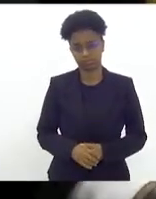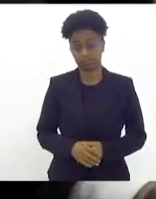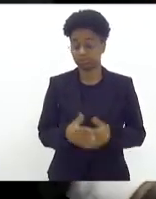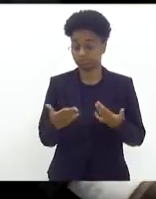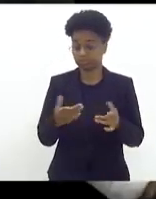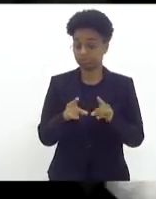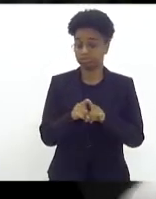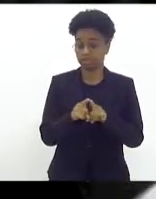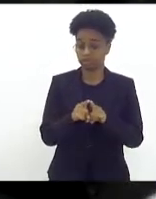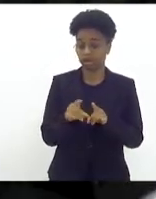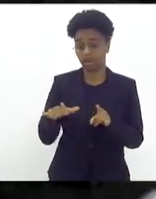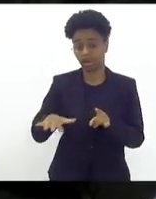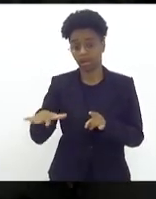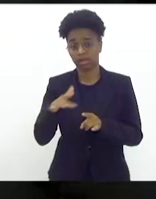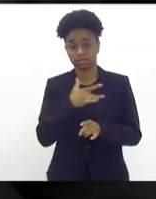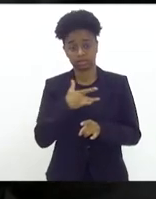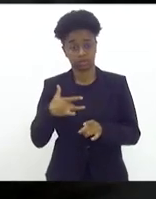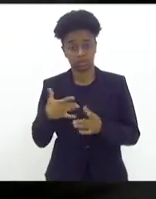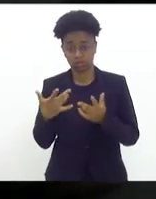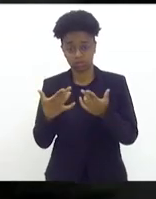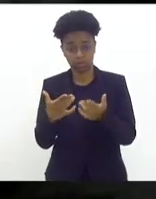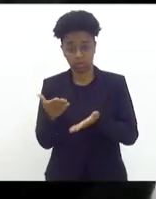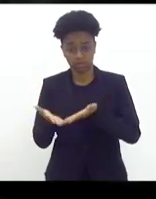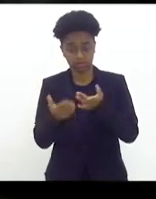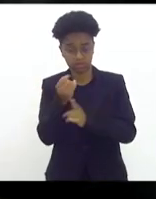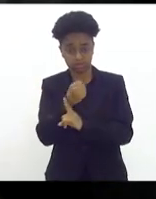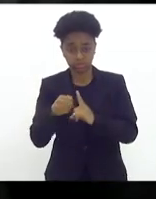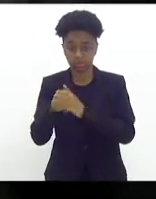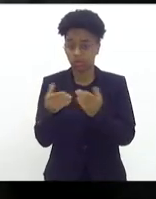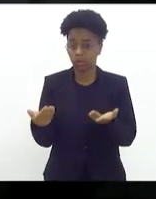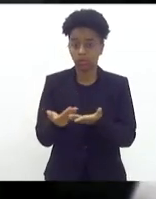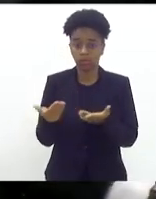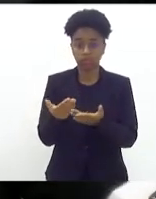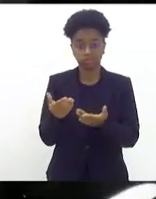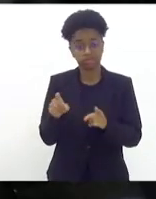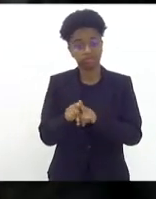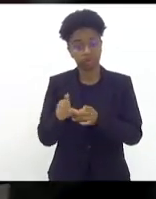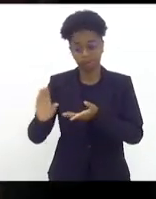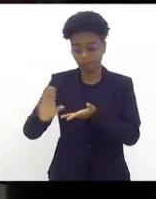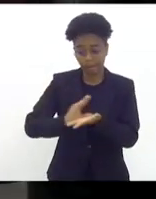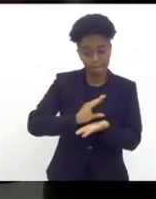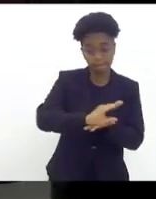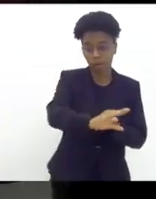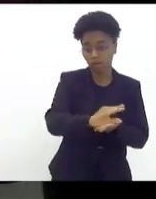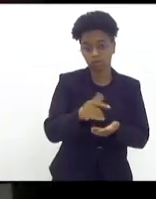linha da saúde, a assistência social hoje é cofinanciada fundo a fundo,